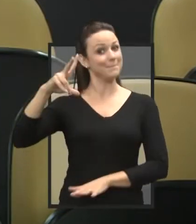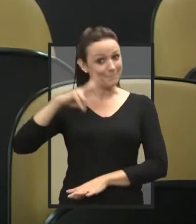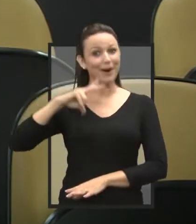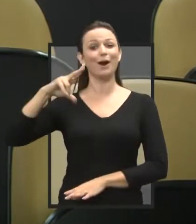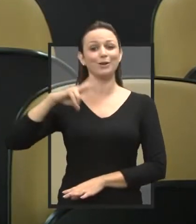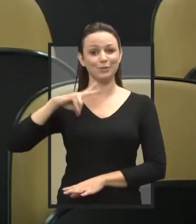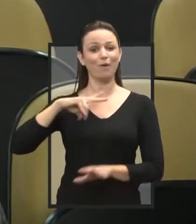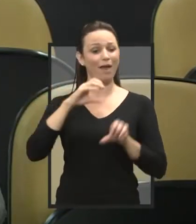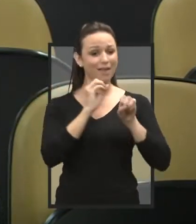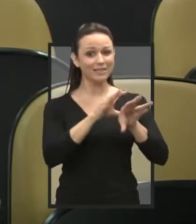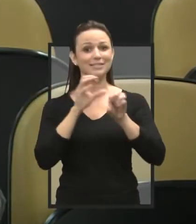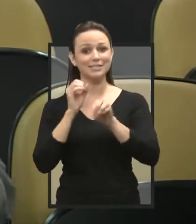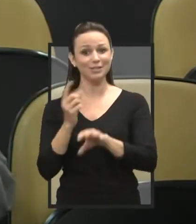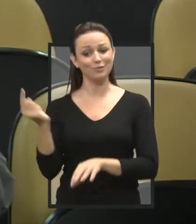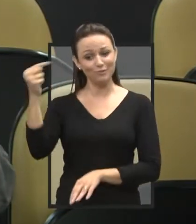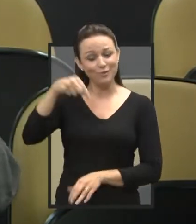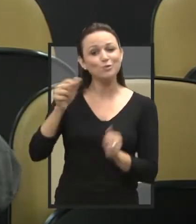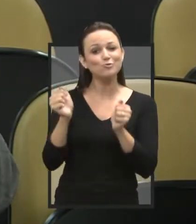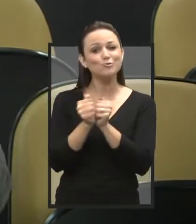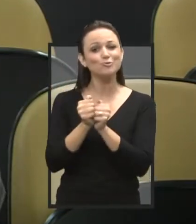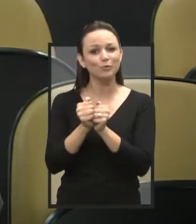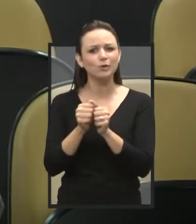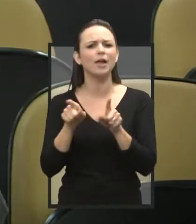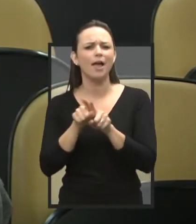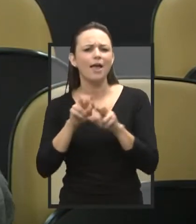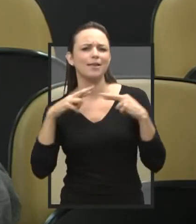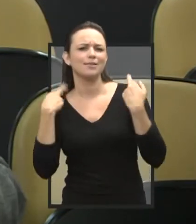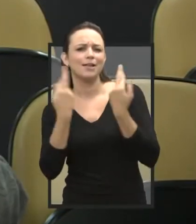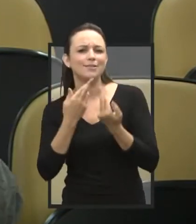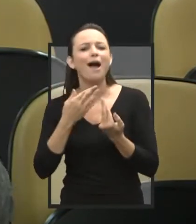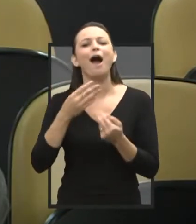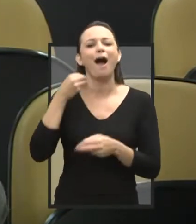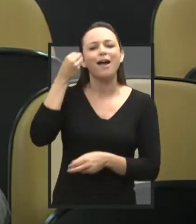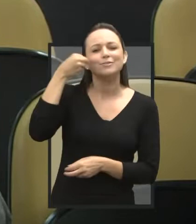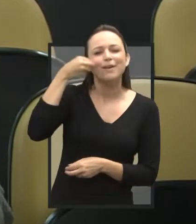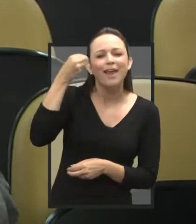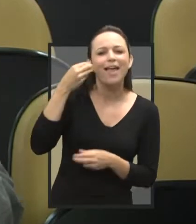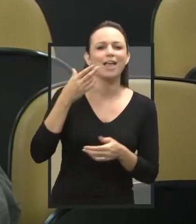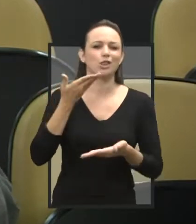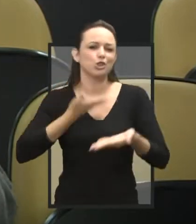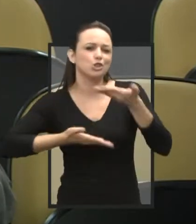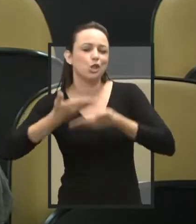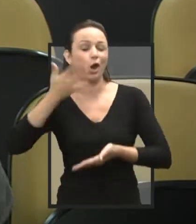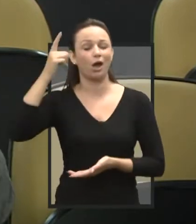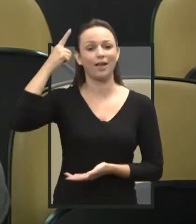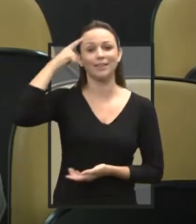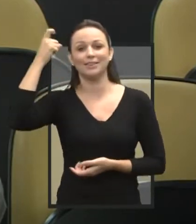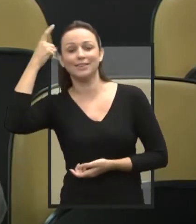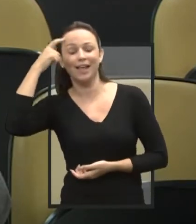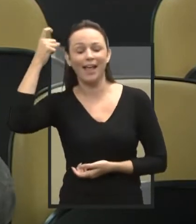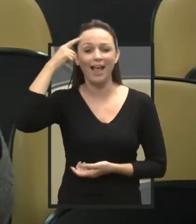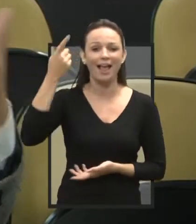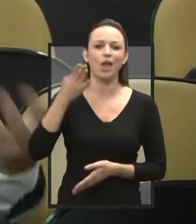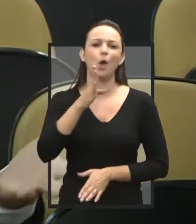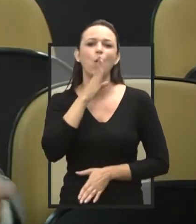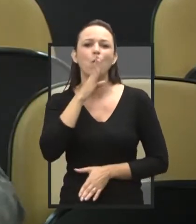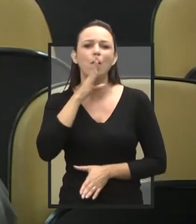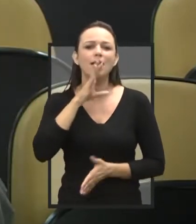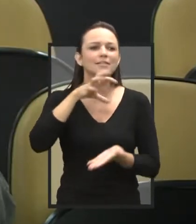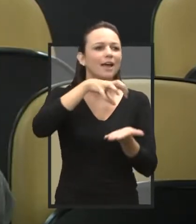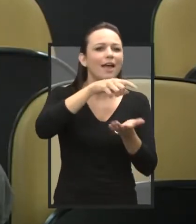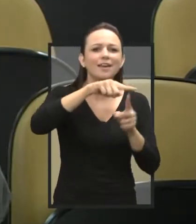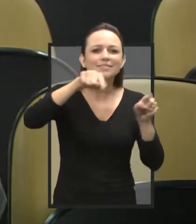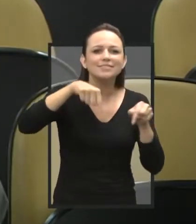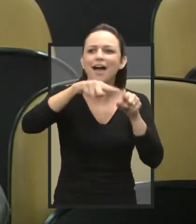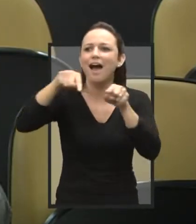privada de ensino estiveram conosco, em sessões simuladas, propondo ideias, conhecendo a sede, as nossas